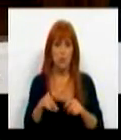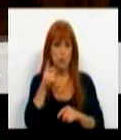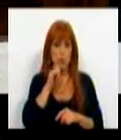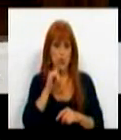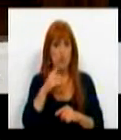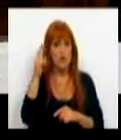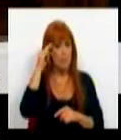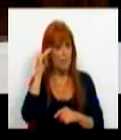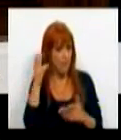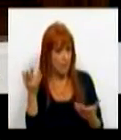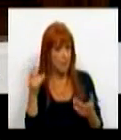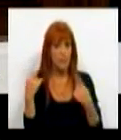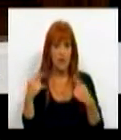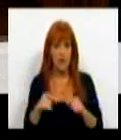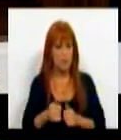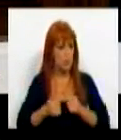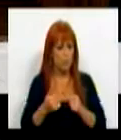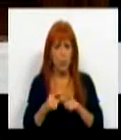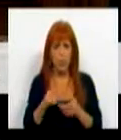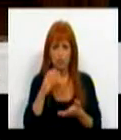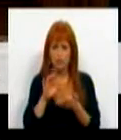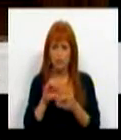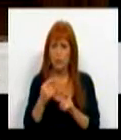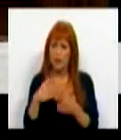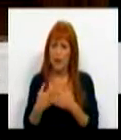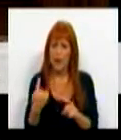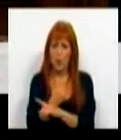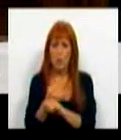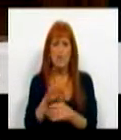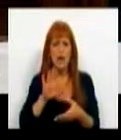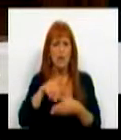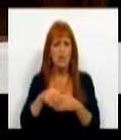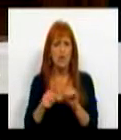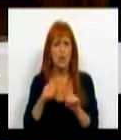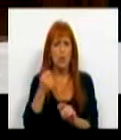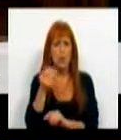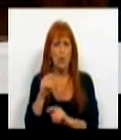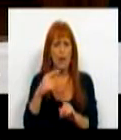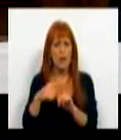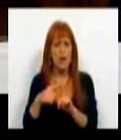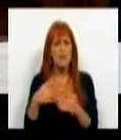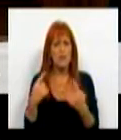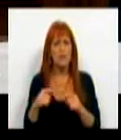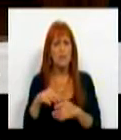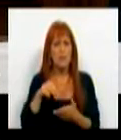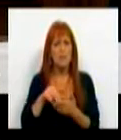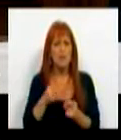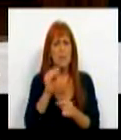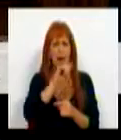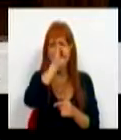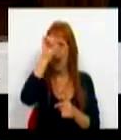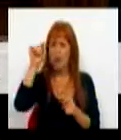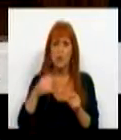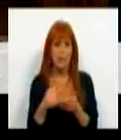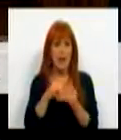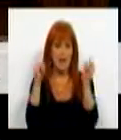Açores e na Madeira, tinha um bom crédito ao consumo, portanto aquela fusão com o Banco Mais tinha presenças em bancos,